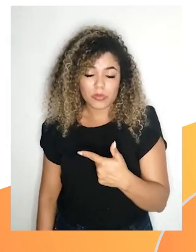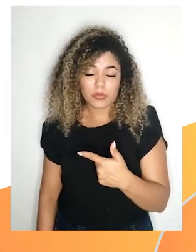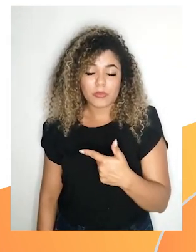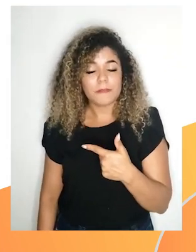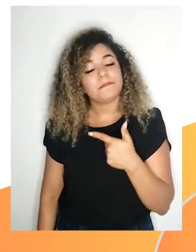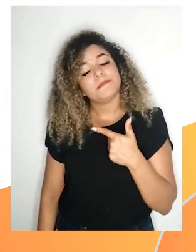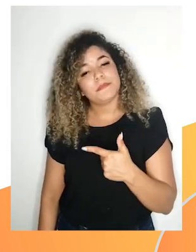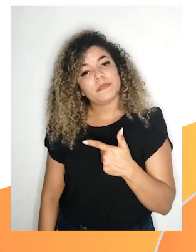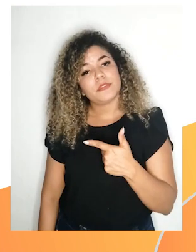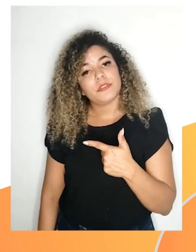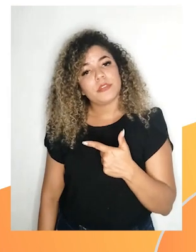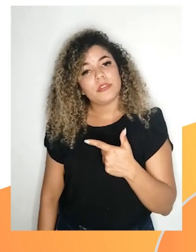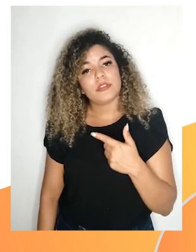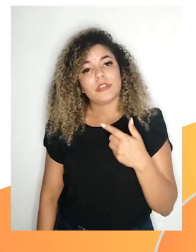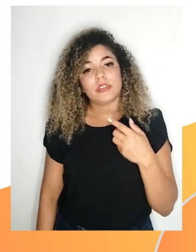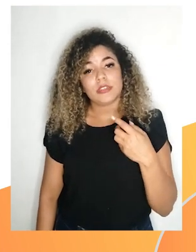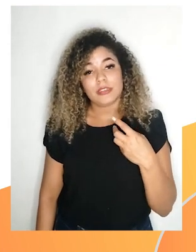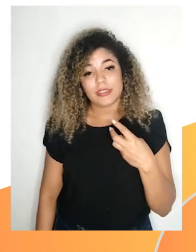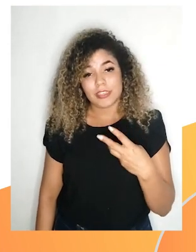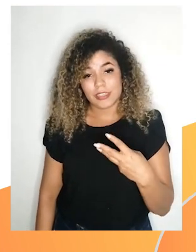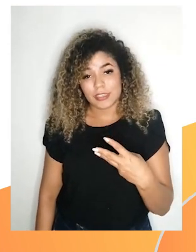E posso ter também 2,